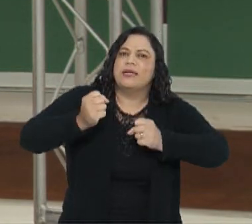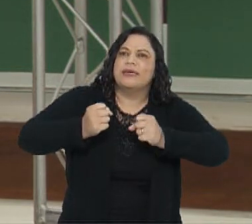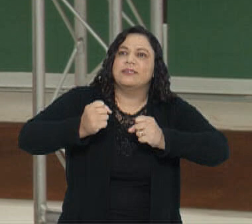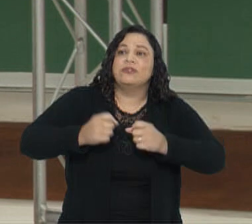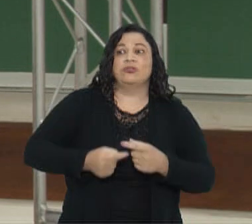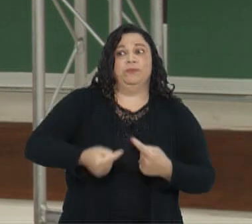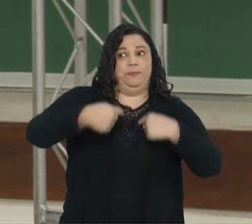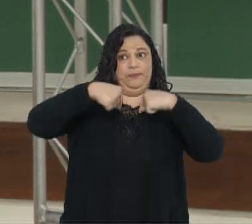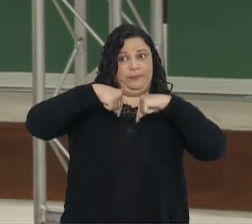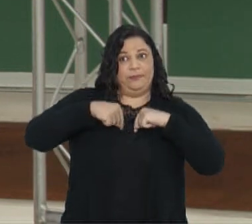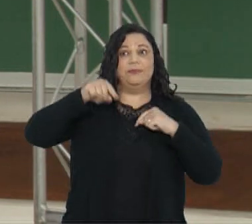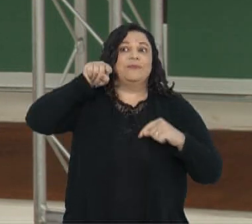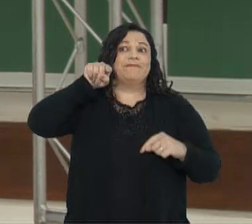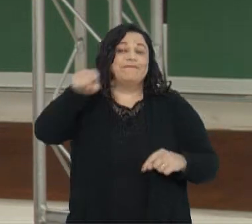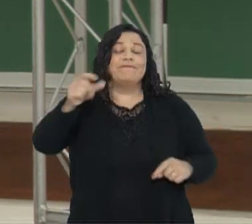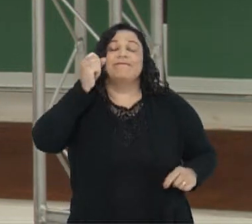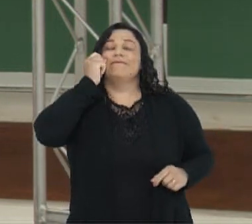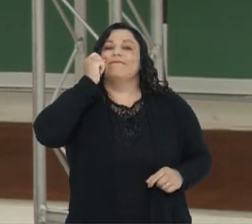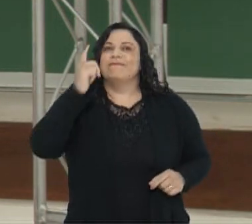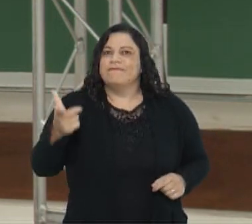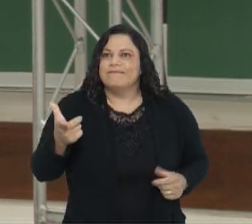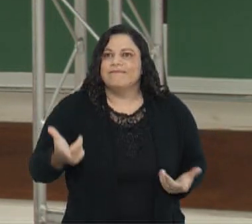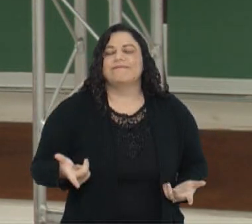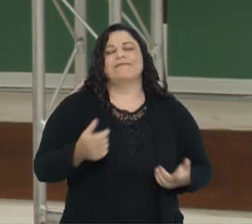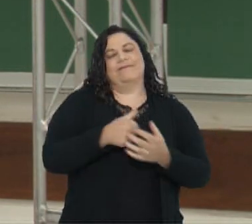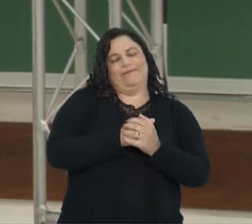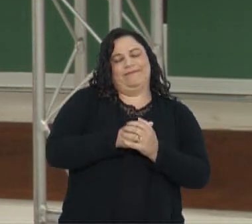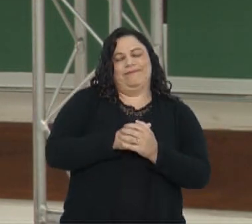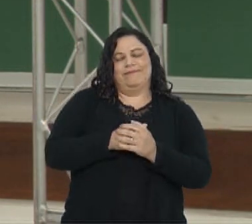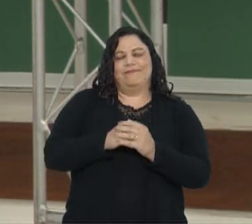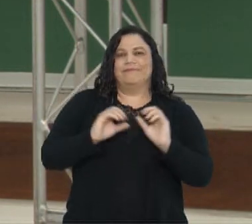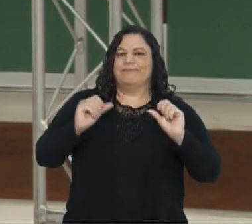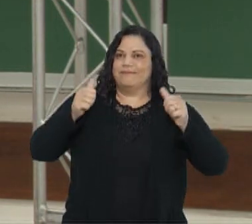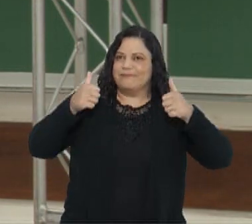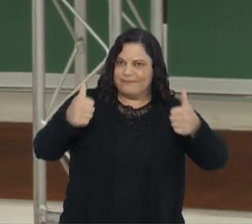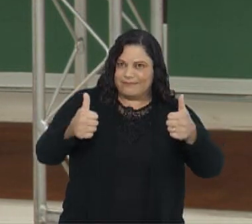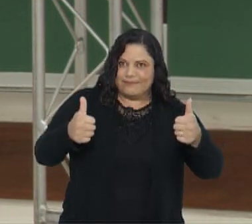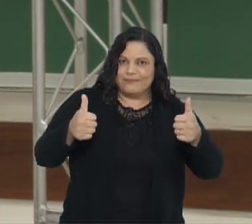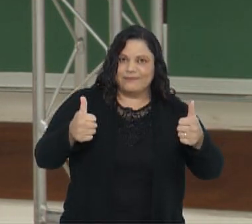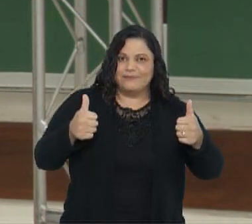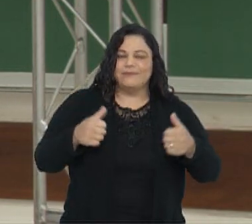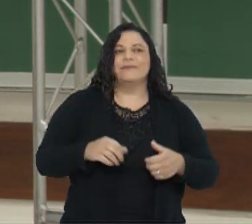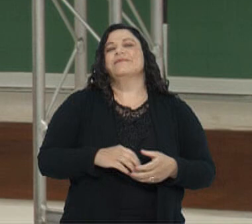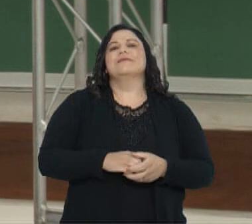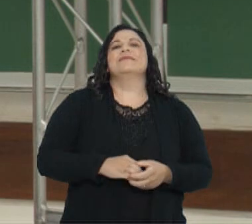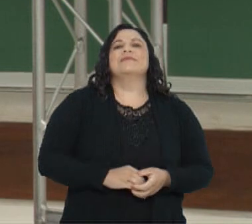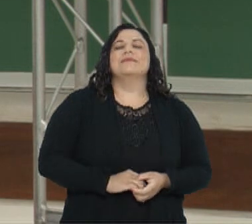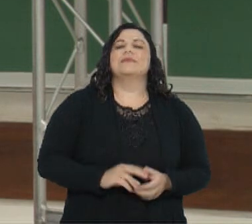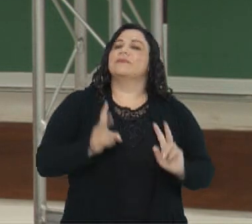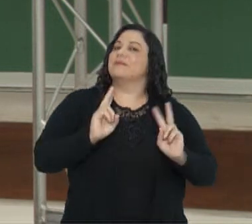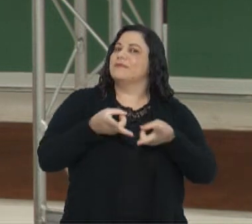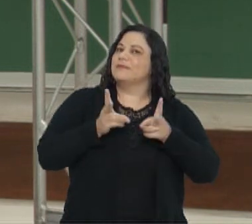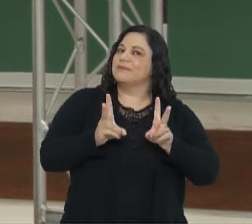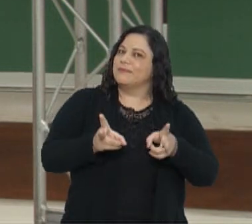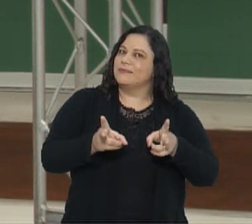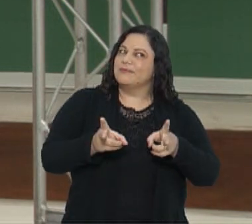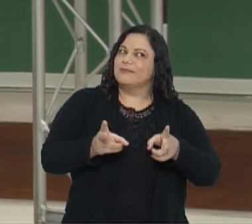No caso, foram, porque é mais de um. Estudaram e assim sucessivamente, ok? Seguindo lá.